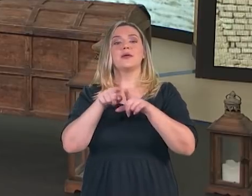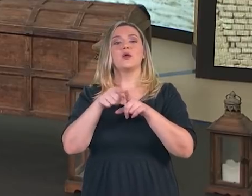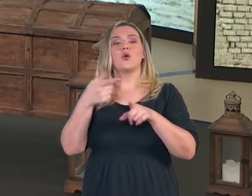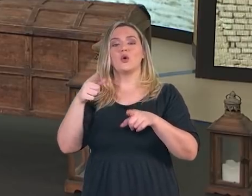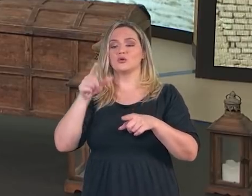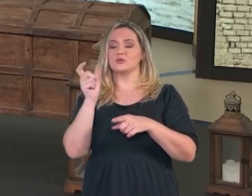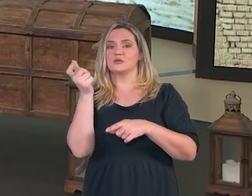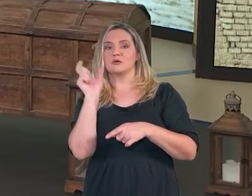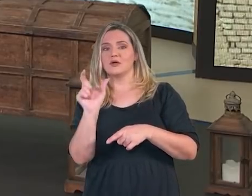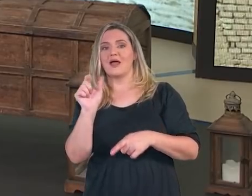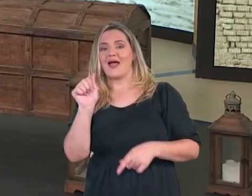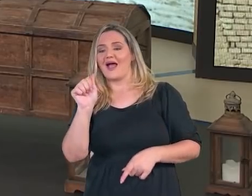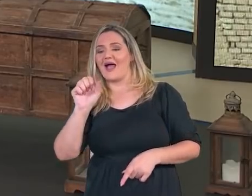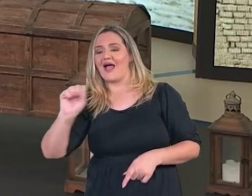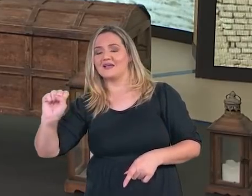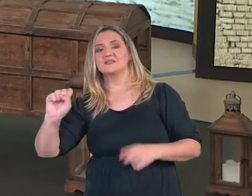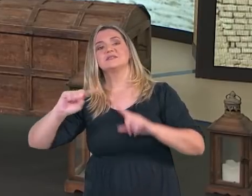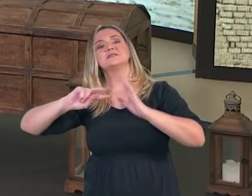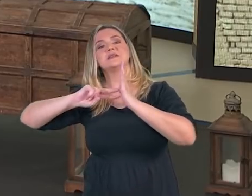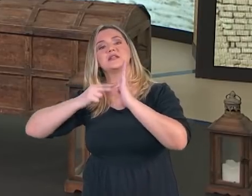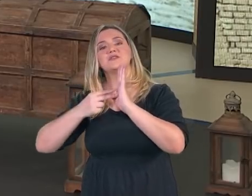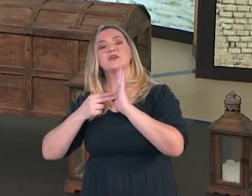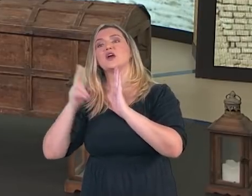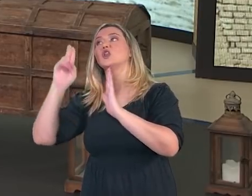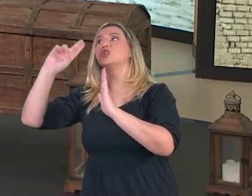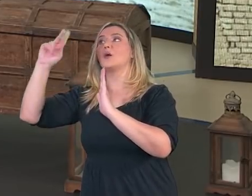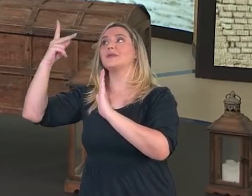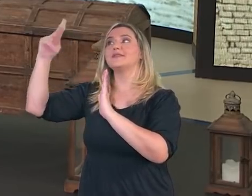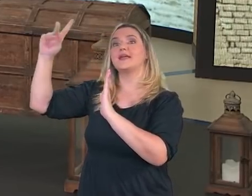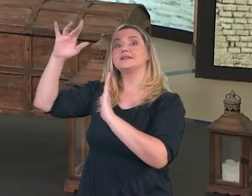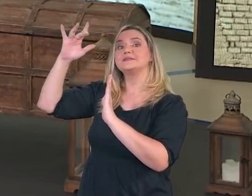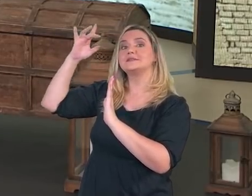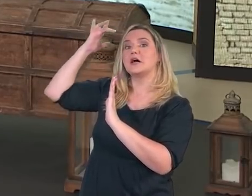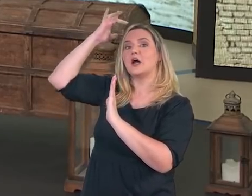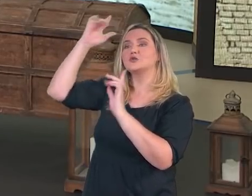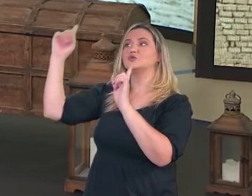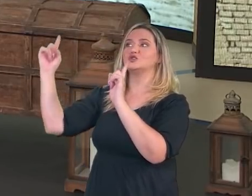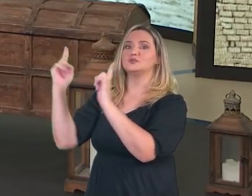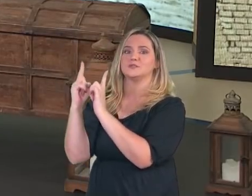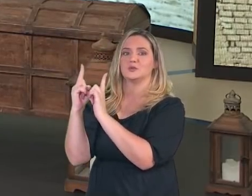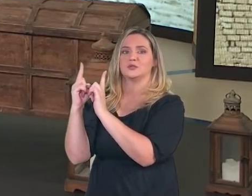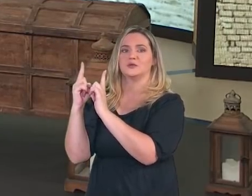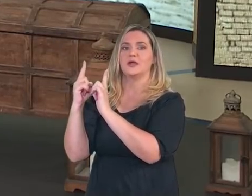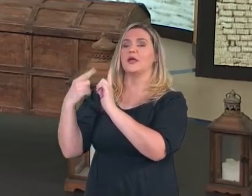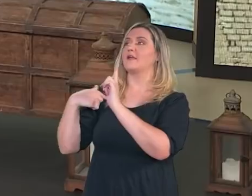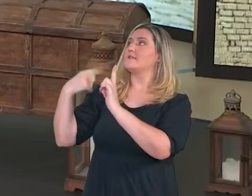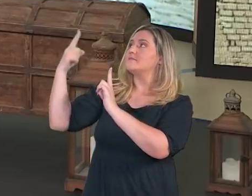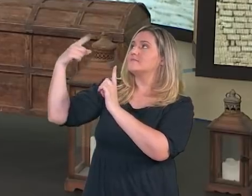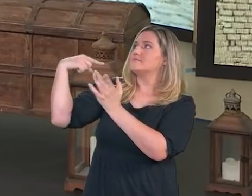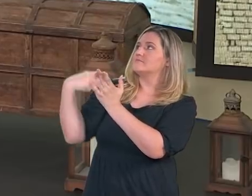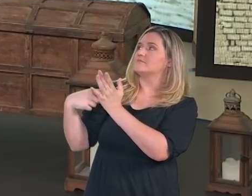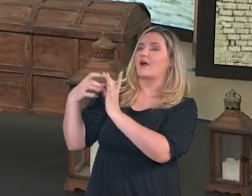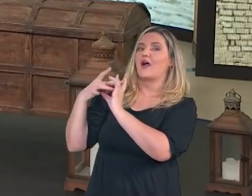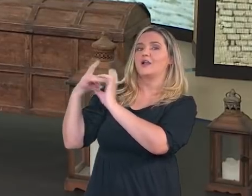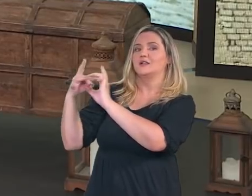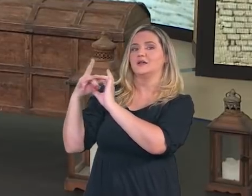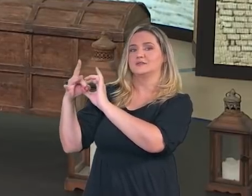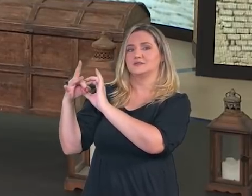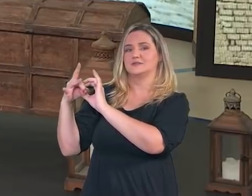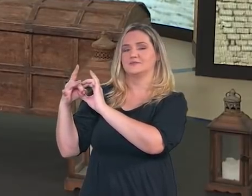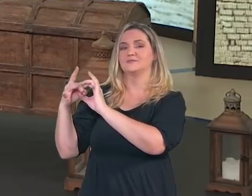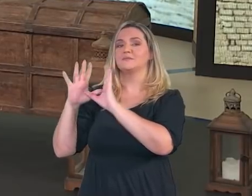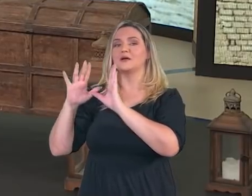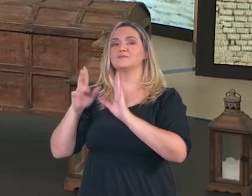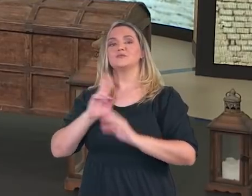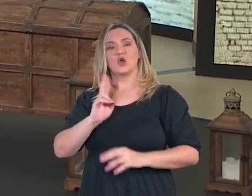a abreviação do nome sagrado de Deus em Israel, aquele com o qual Deus fez a aliança com o seu povo. Agora, já os